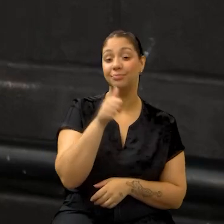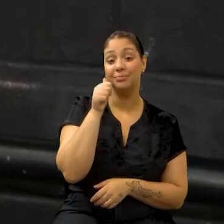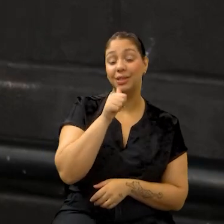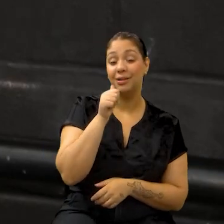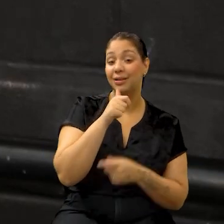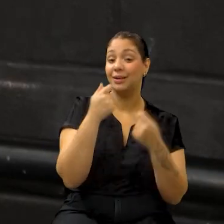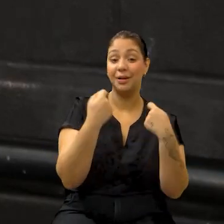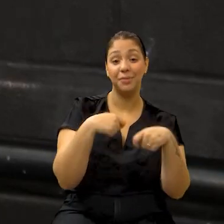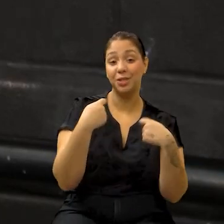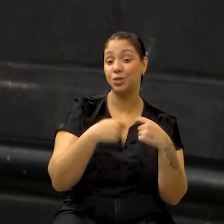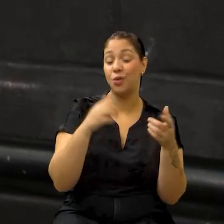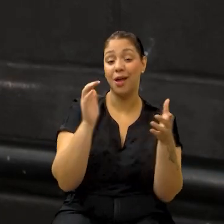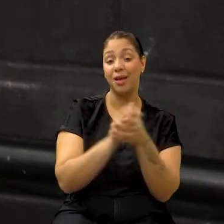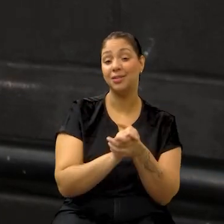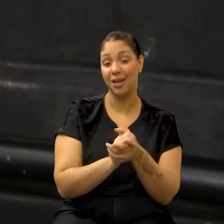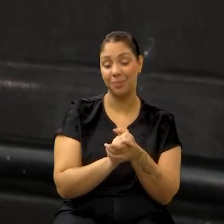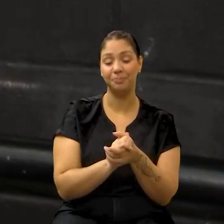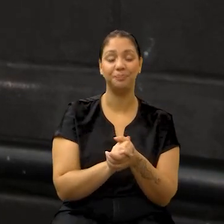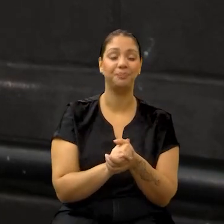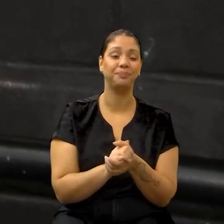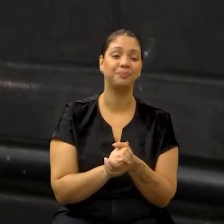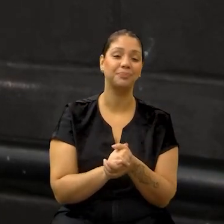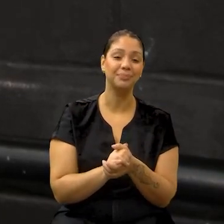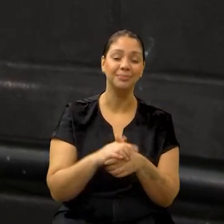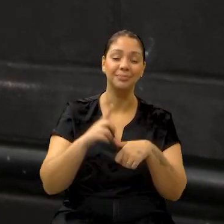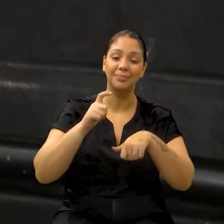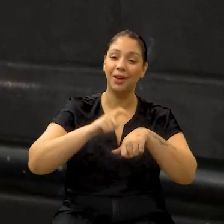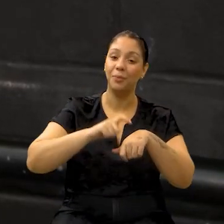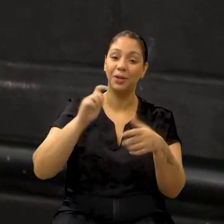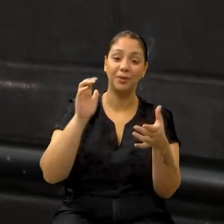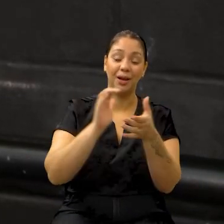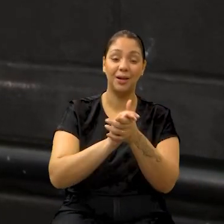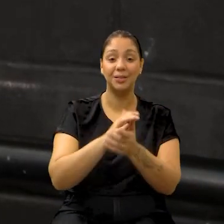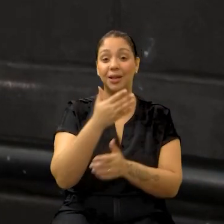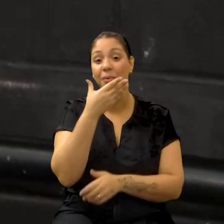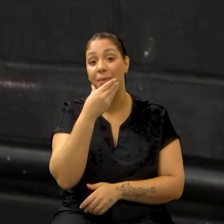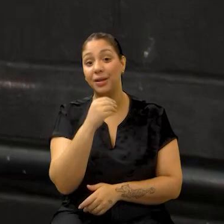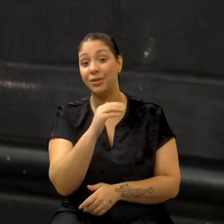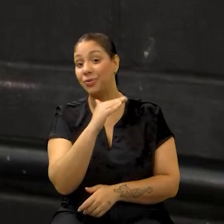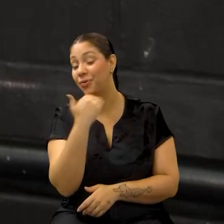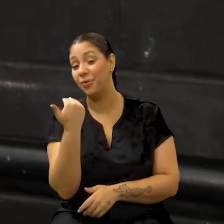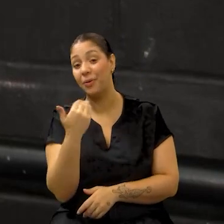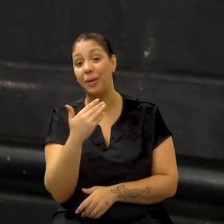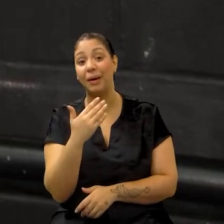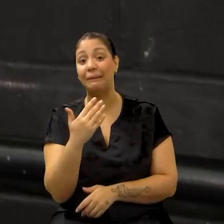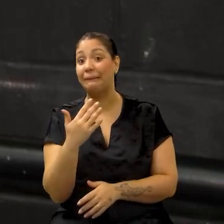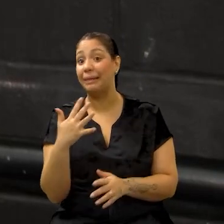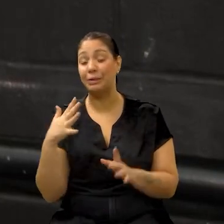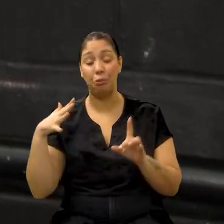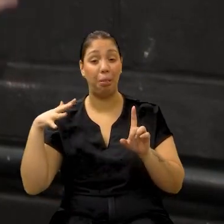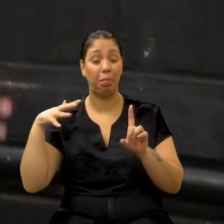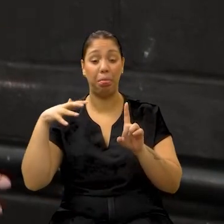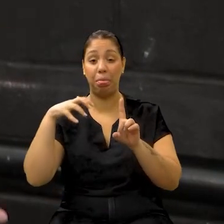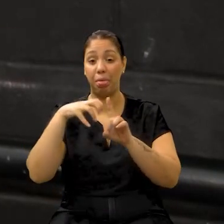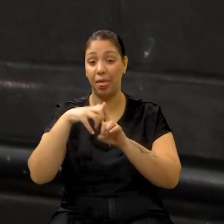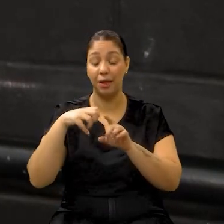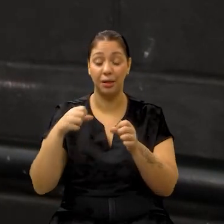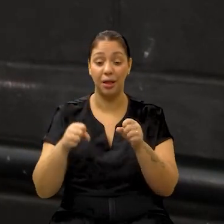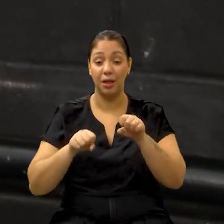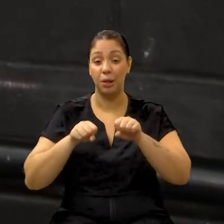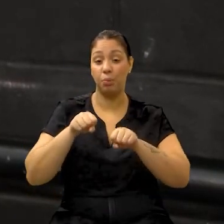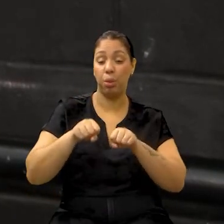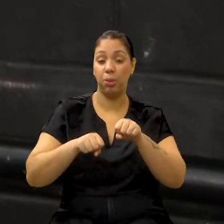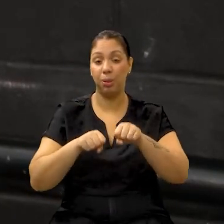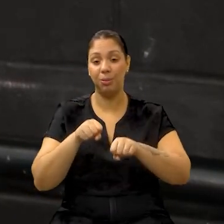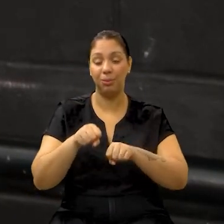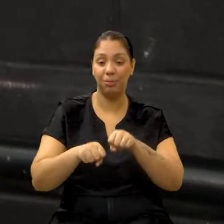destino, acaba precisando se casar. E quando ela se casa, o seu marido morre num trágico acidente